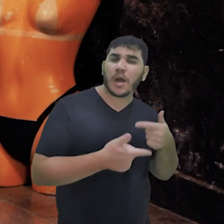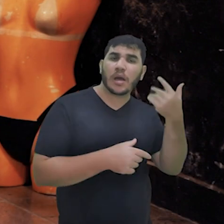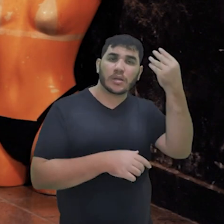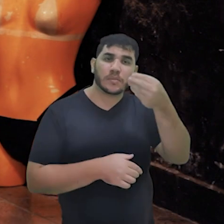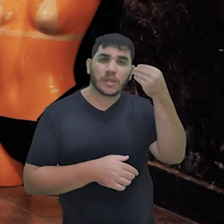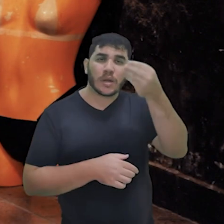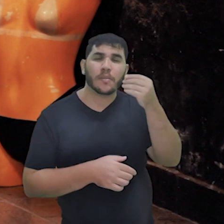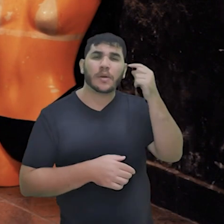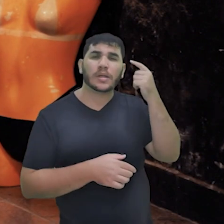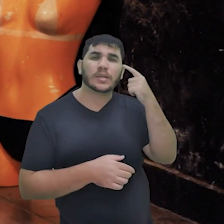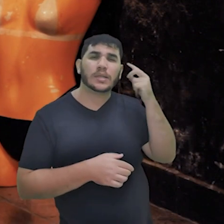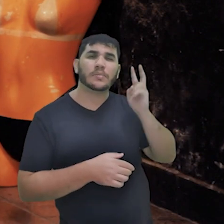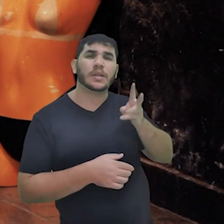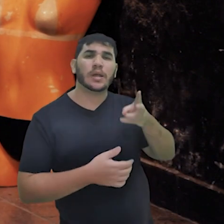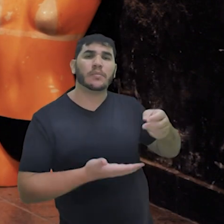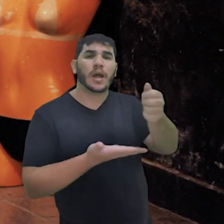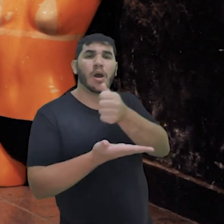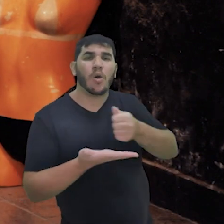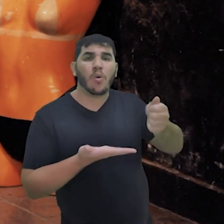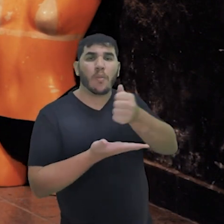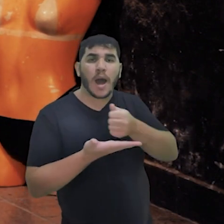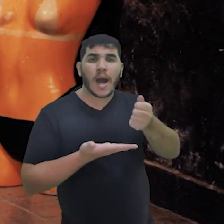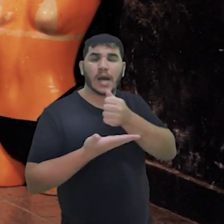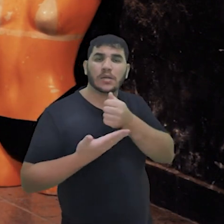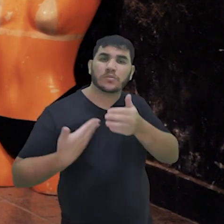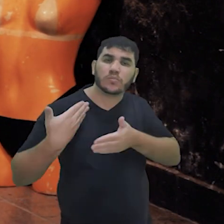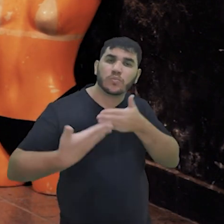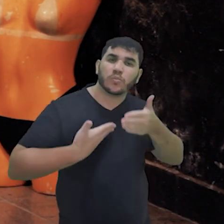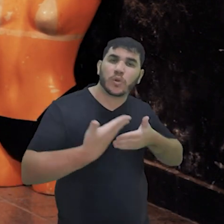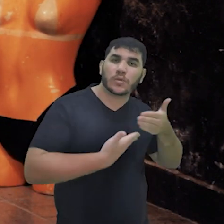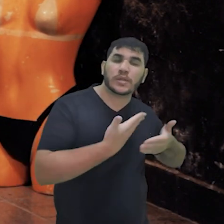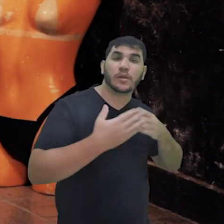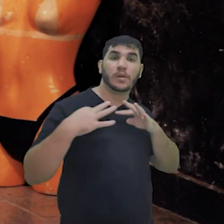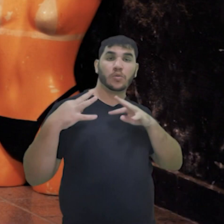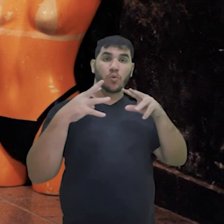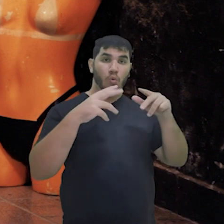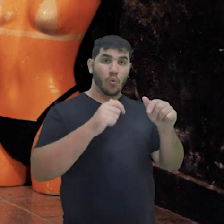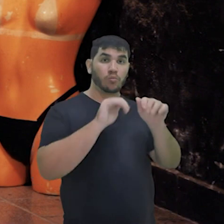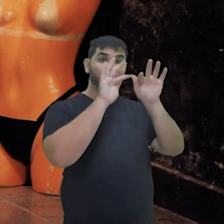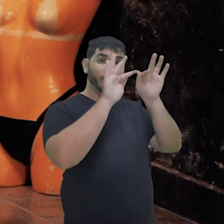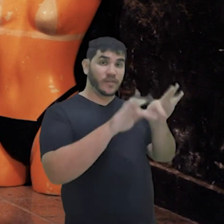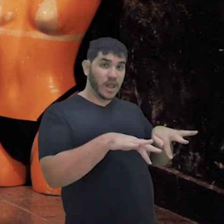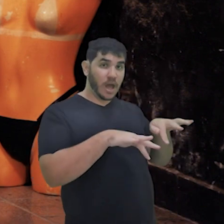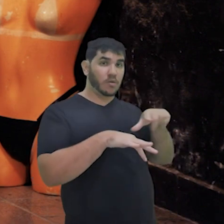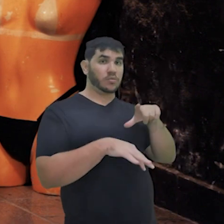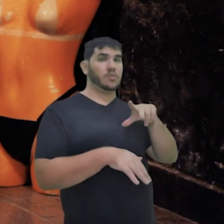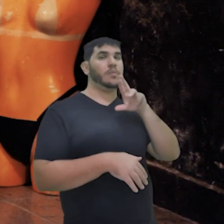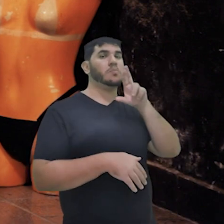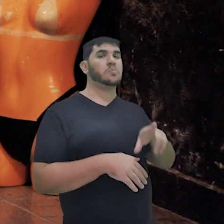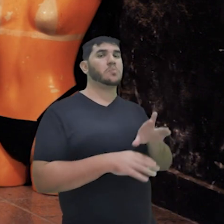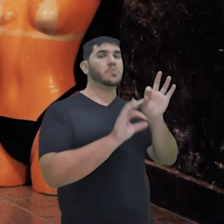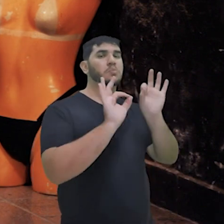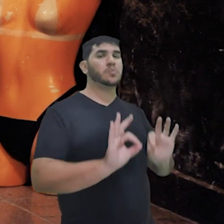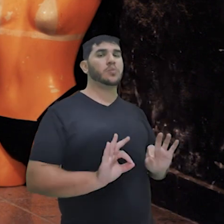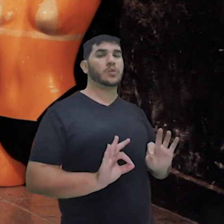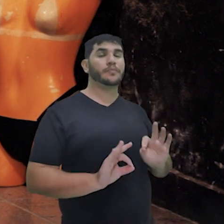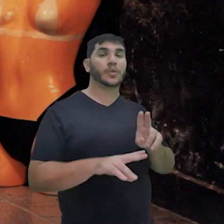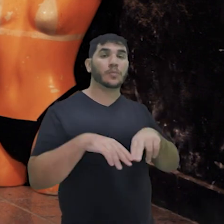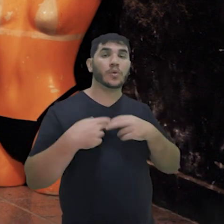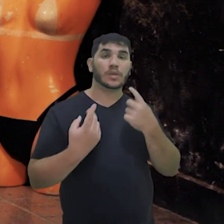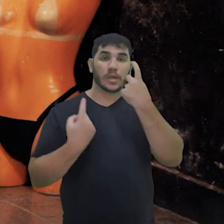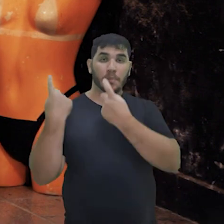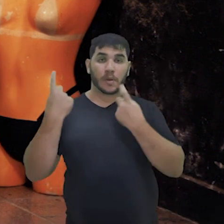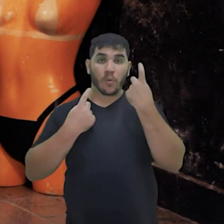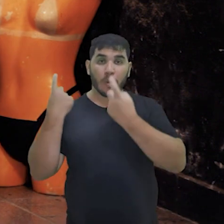nunca esquecer o básico, sabe? O processo pra que tudo vá se construindo pra no final ter o resultado, assim. Então, essa preocupação